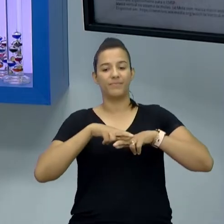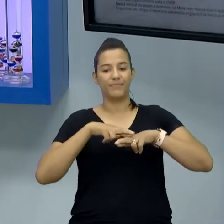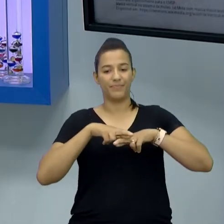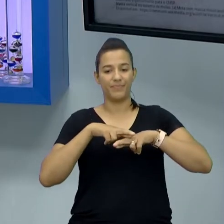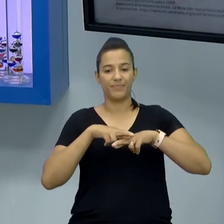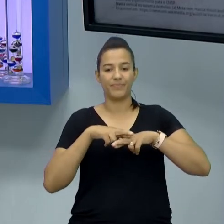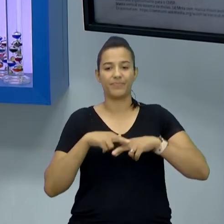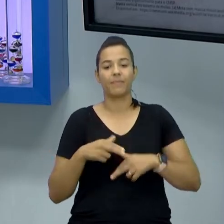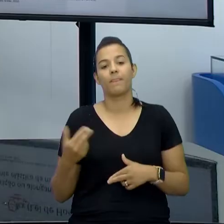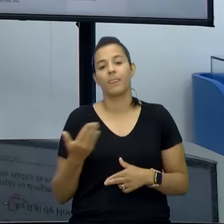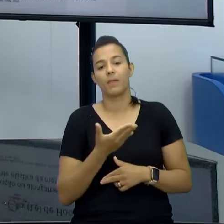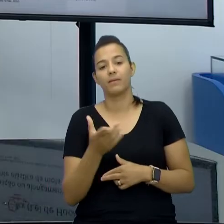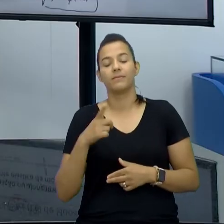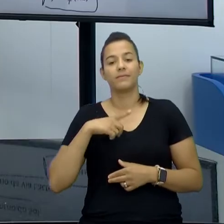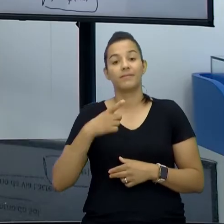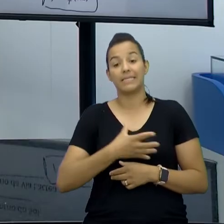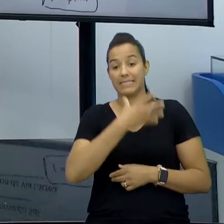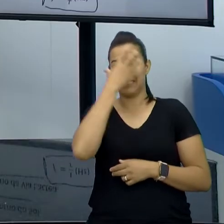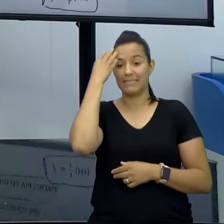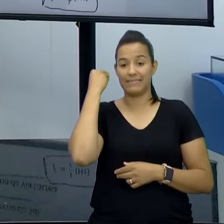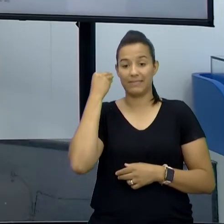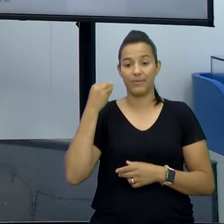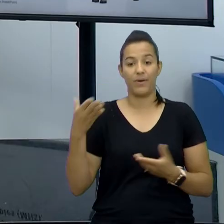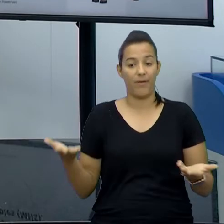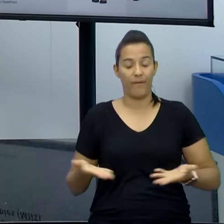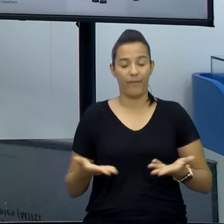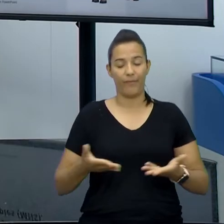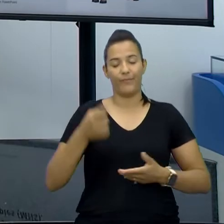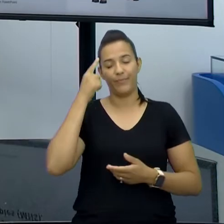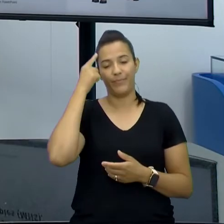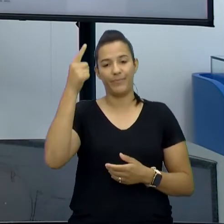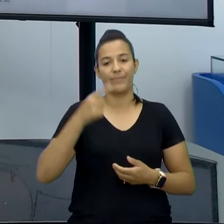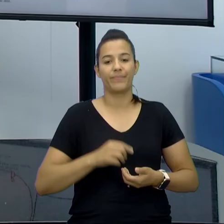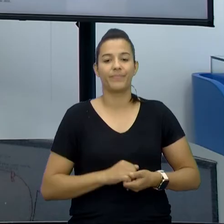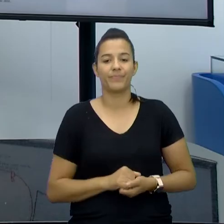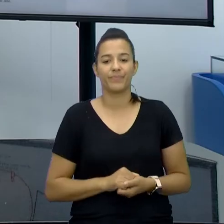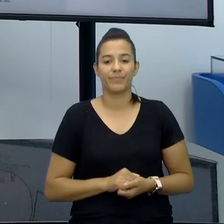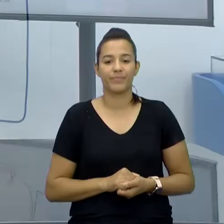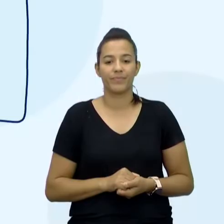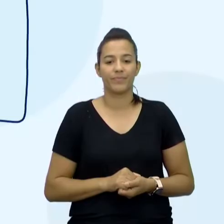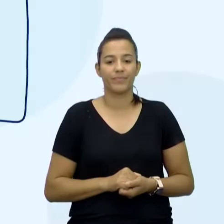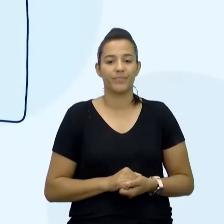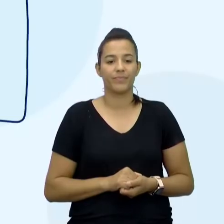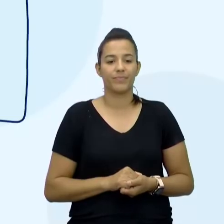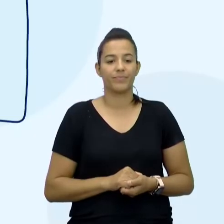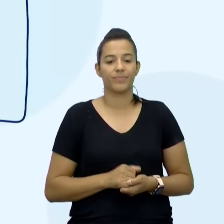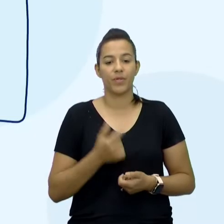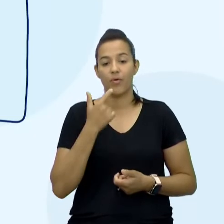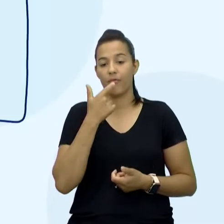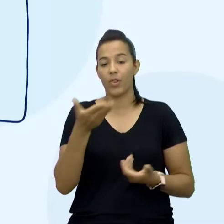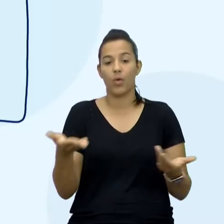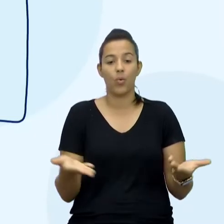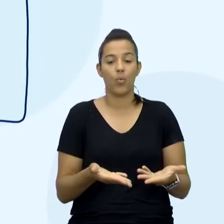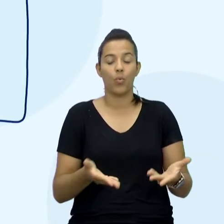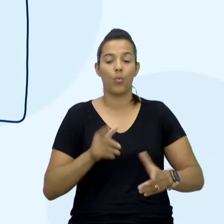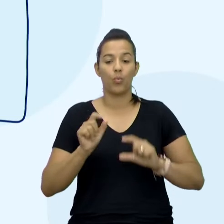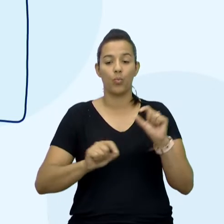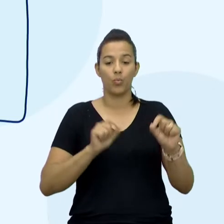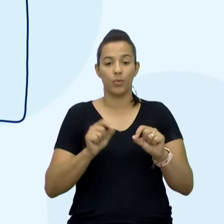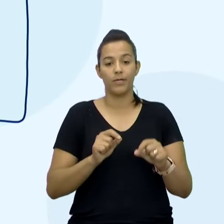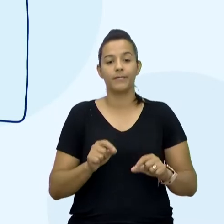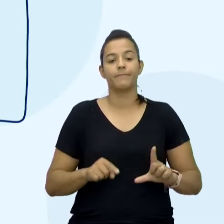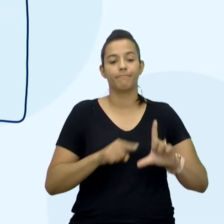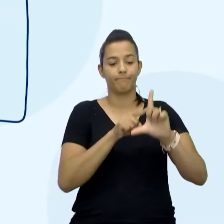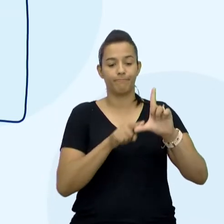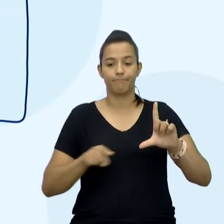revisão. O pessoal fala, nossa, Giba, eu esqueci. Agora eu vou lembrar agora. Ó, a revisão tá lá, ó. Falei sobre o que hoje? Falei do movimento